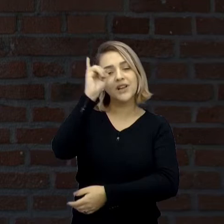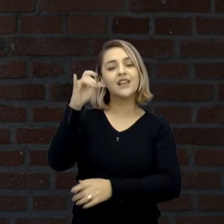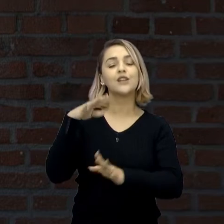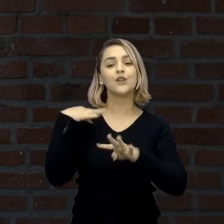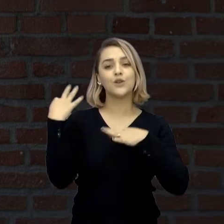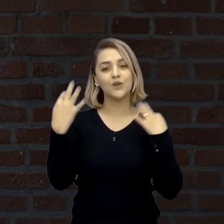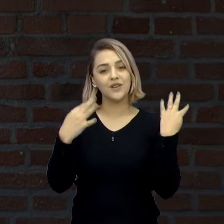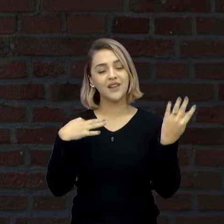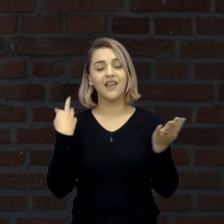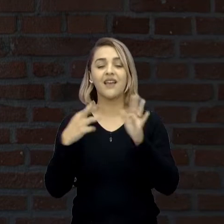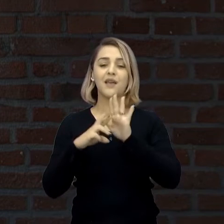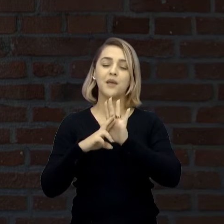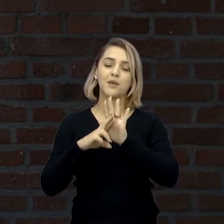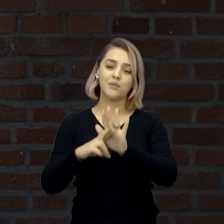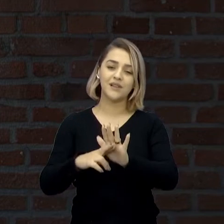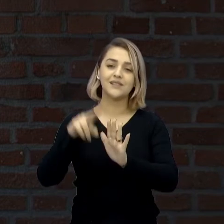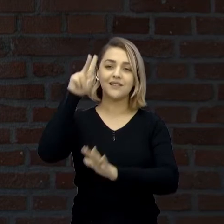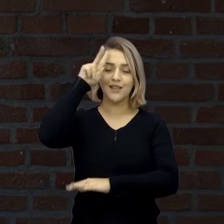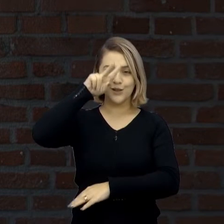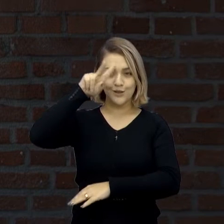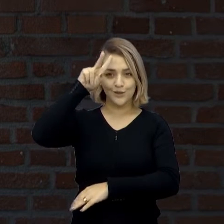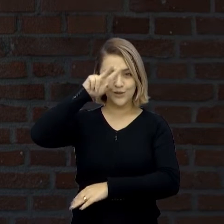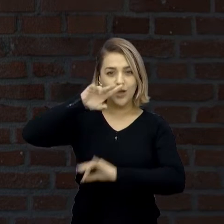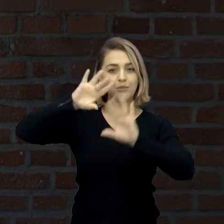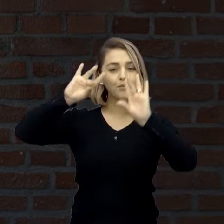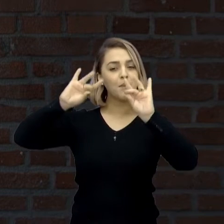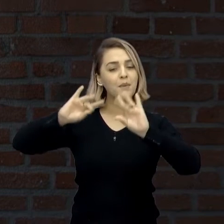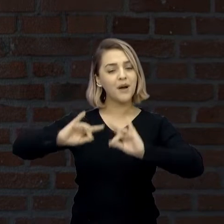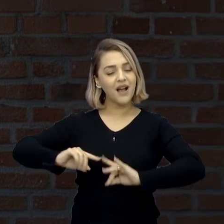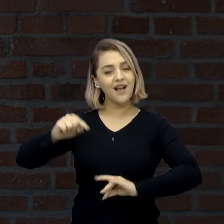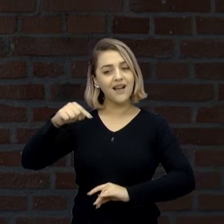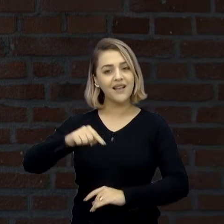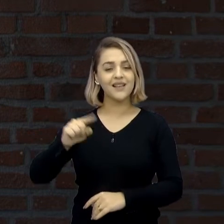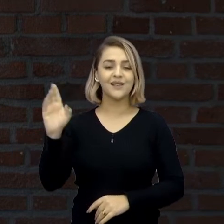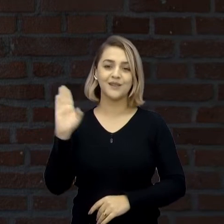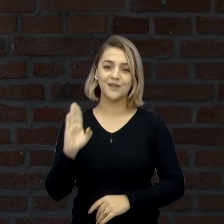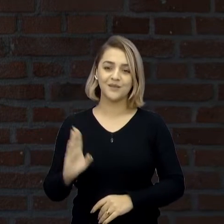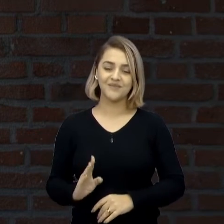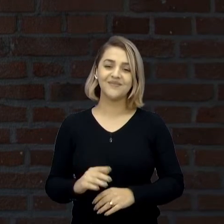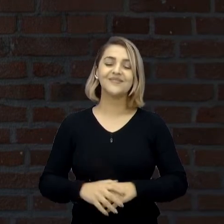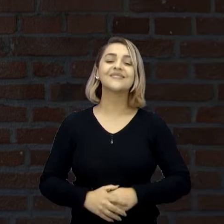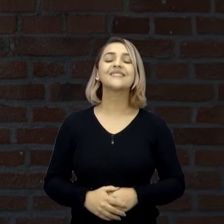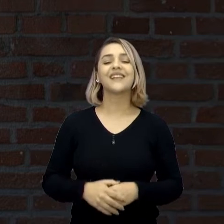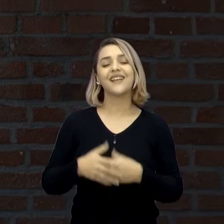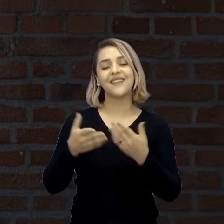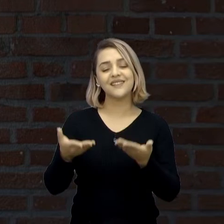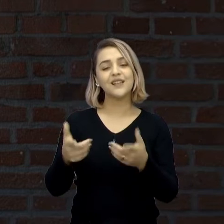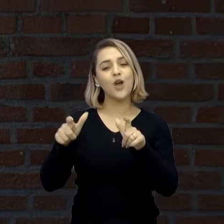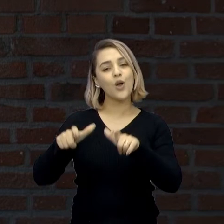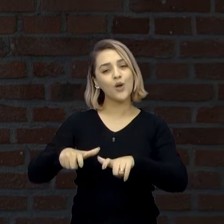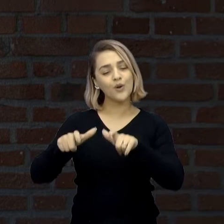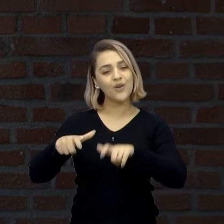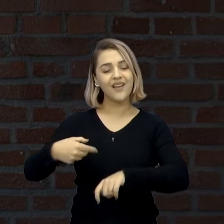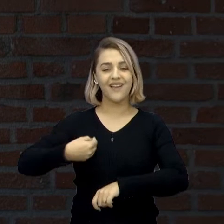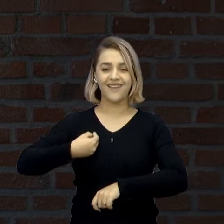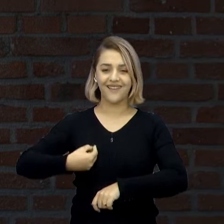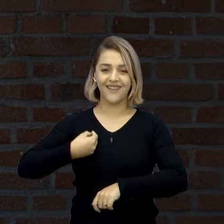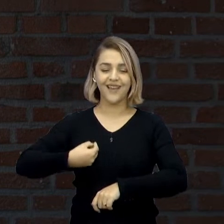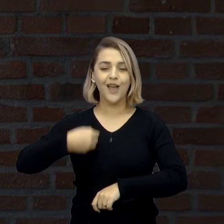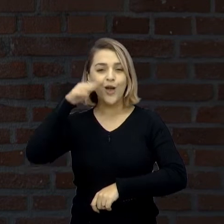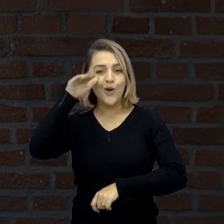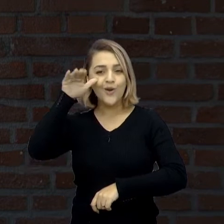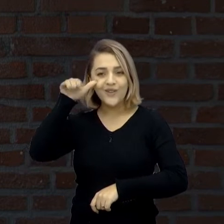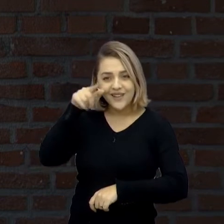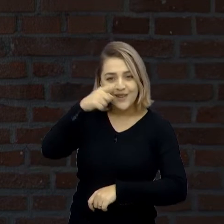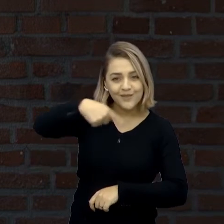muitos aspectos da história do nosso país. Esse foi apenas um espaço de vivência dentre tantos outros